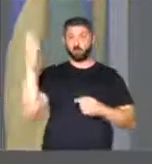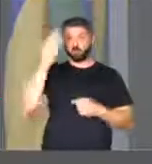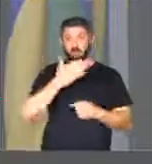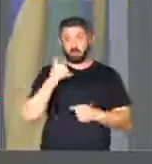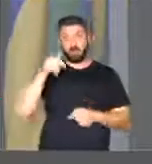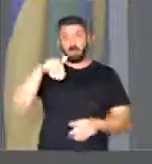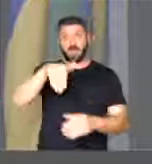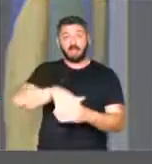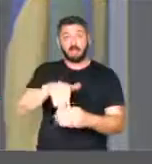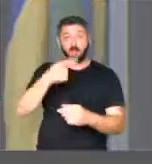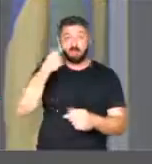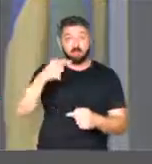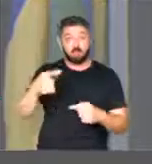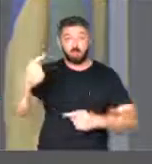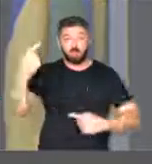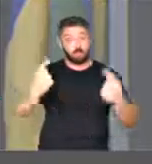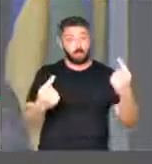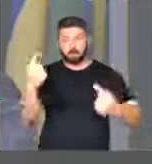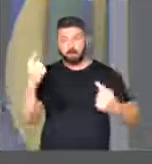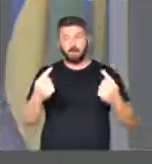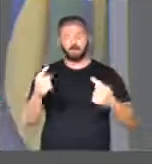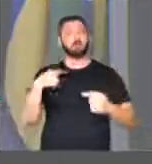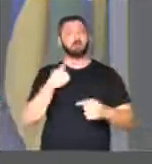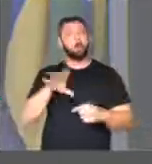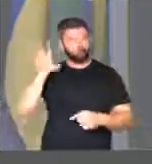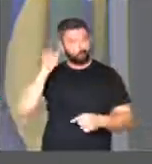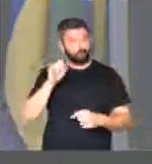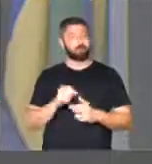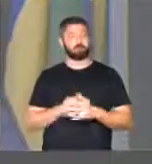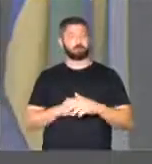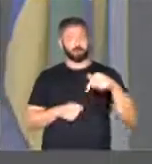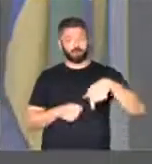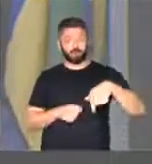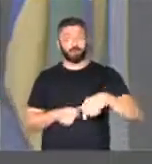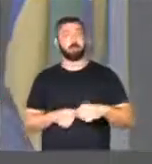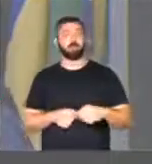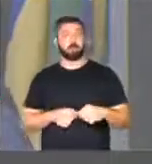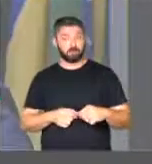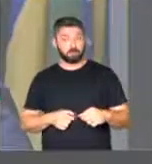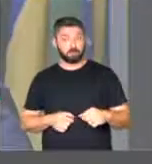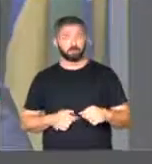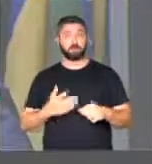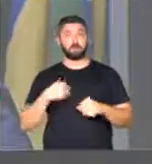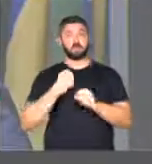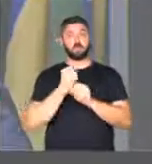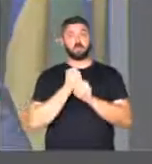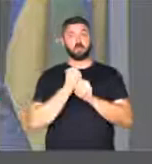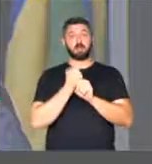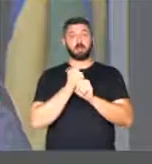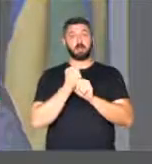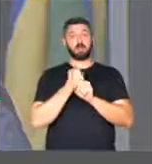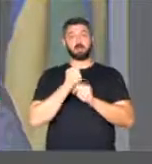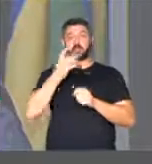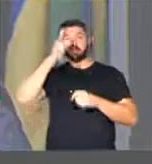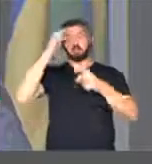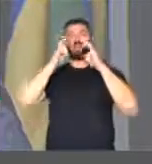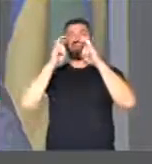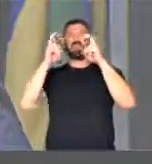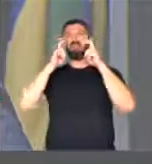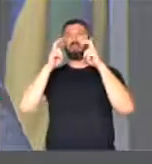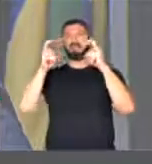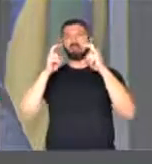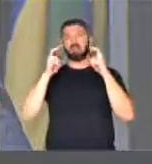prova através da urna. Nós ouvimos aqui, durante muito tempo, alguns